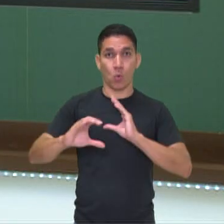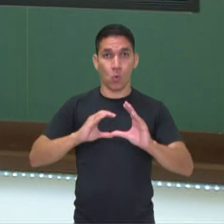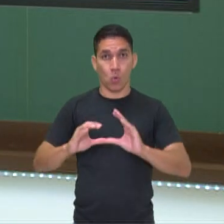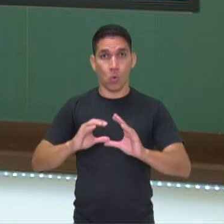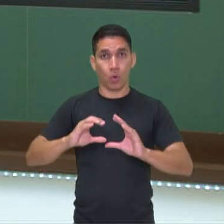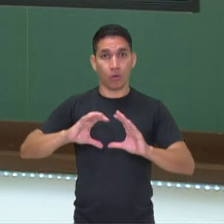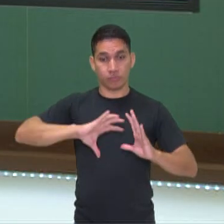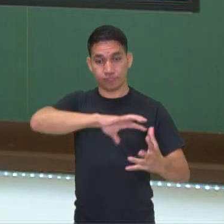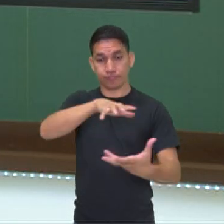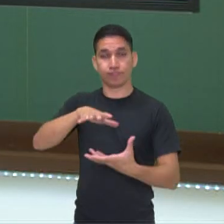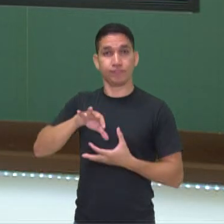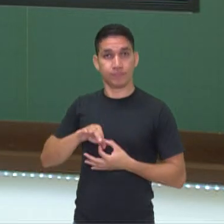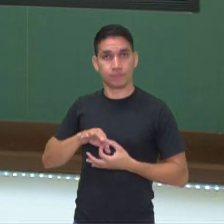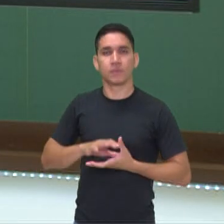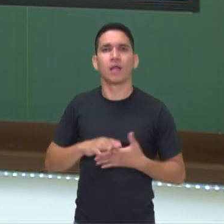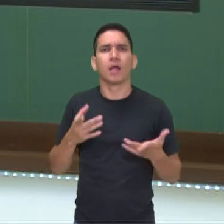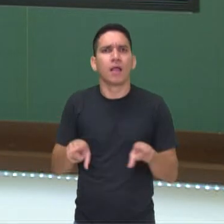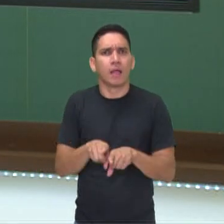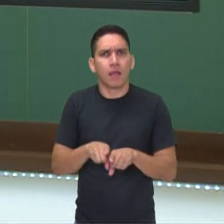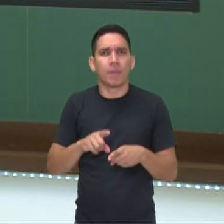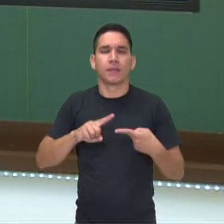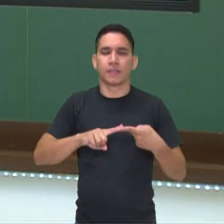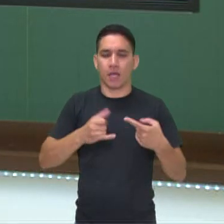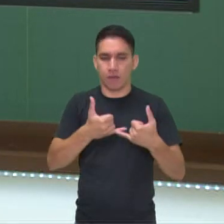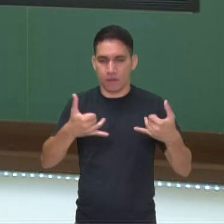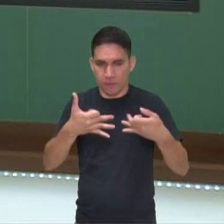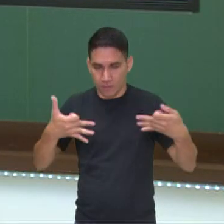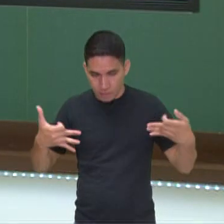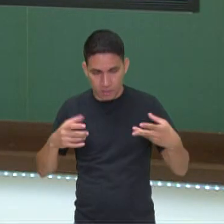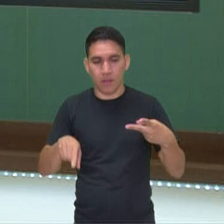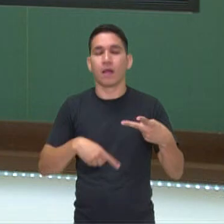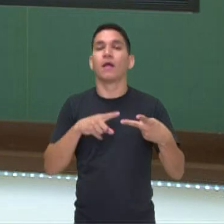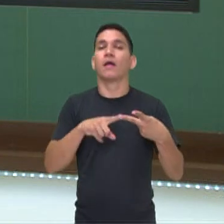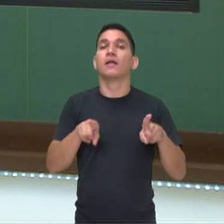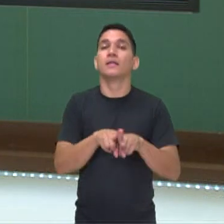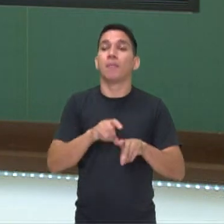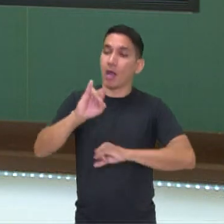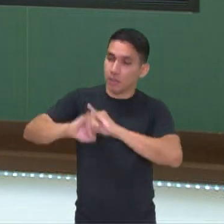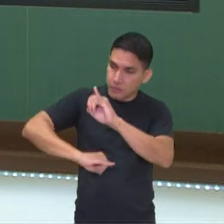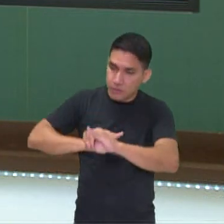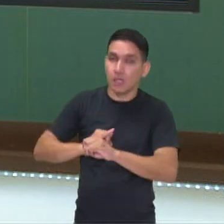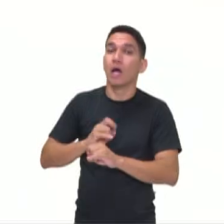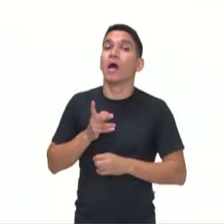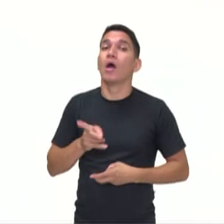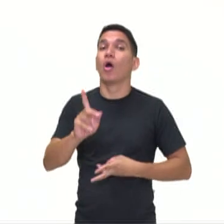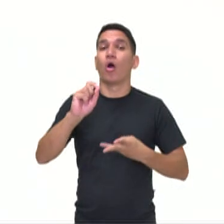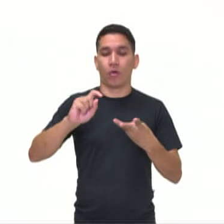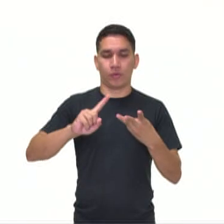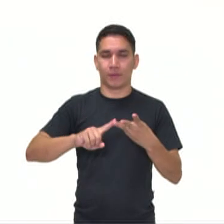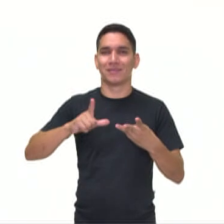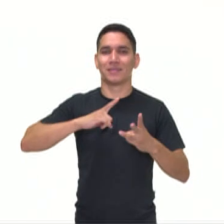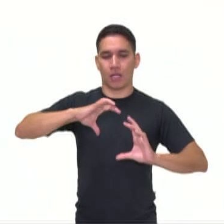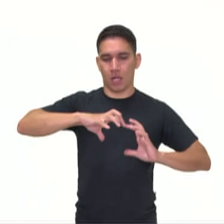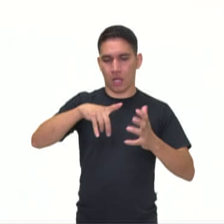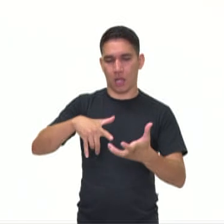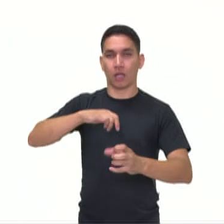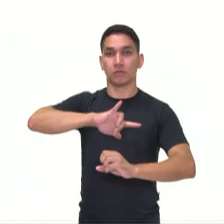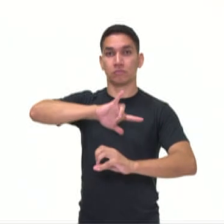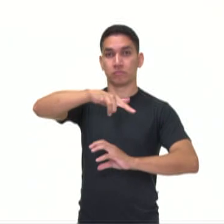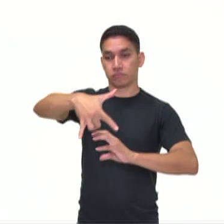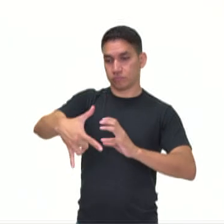da fibra óptica, além da internet, nós também temos o sistema de satélites, que conforme a ilustração mostra, existe um